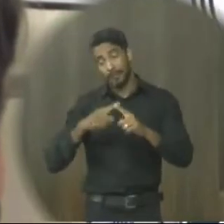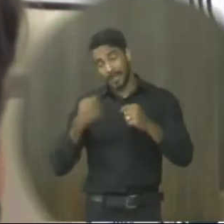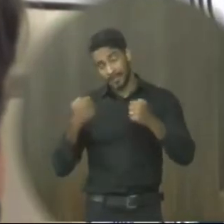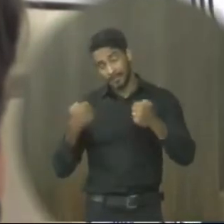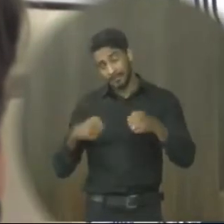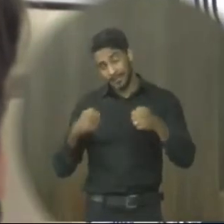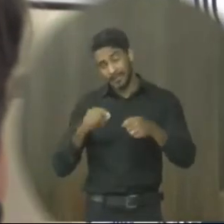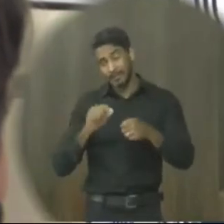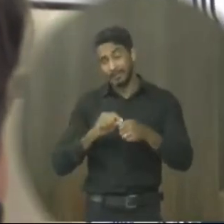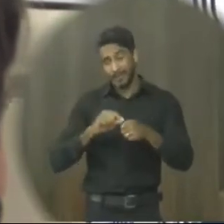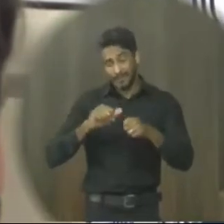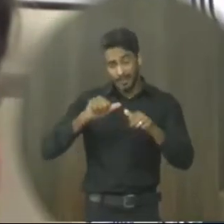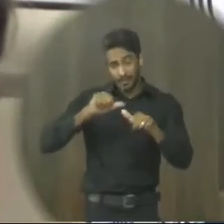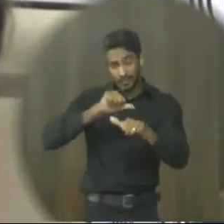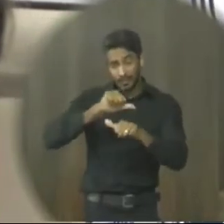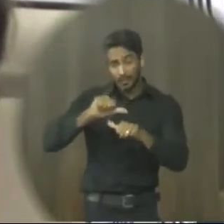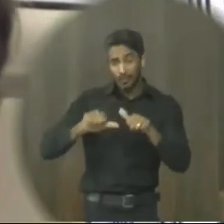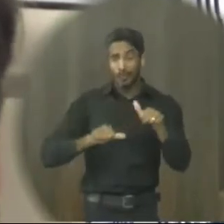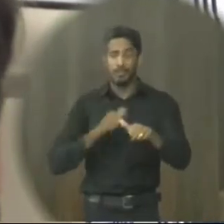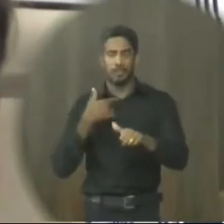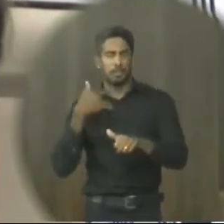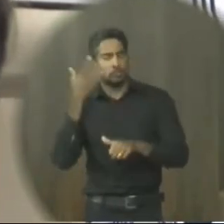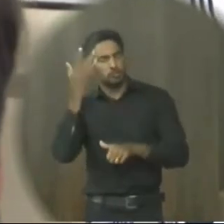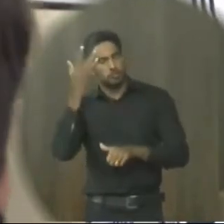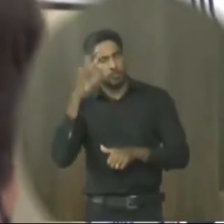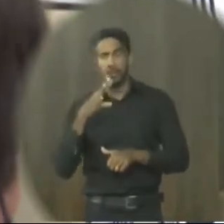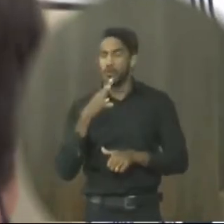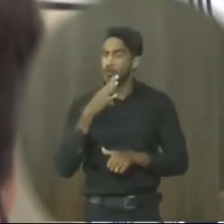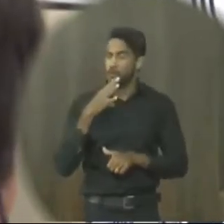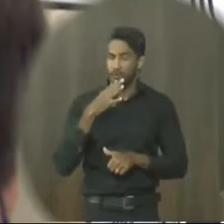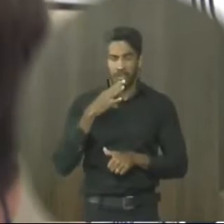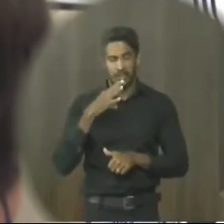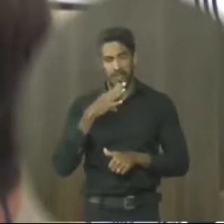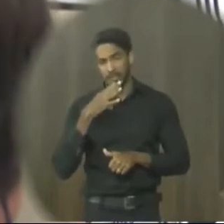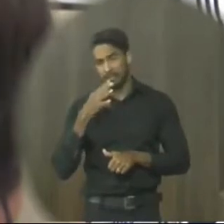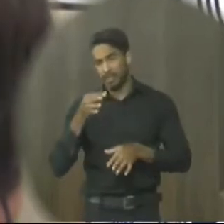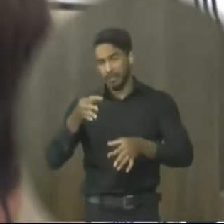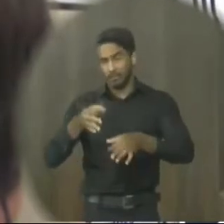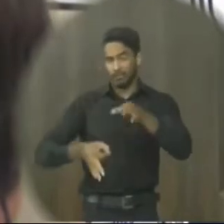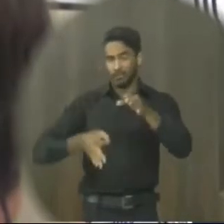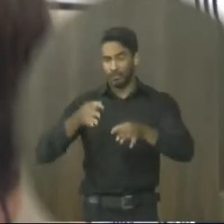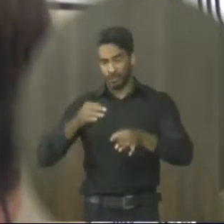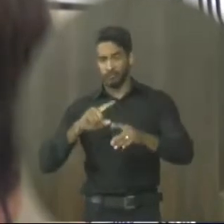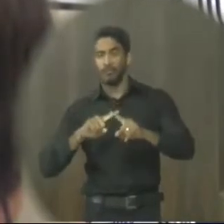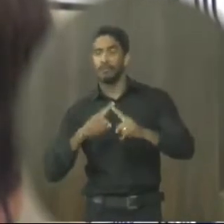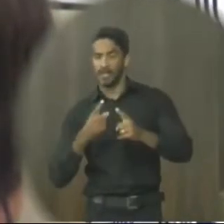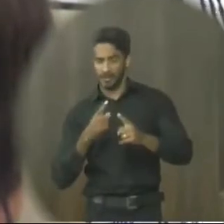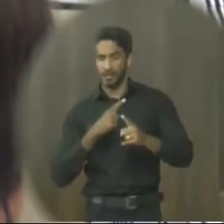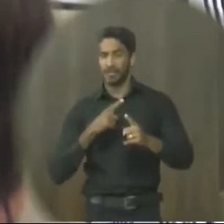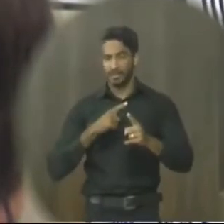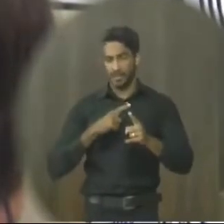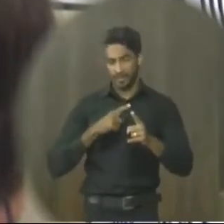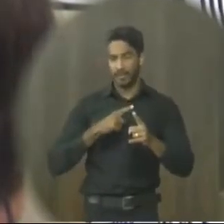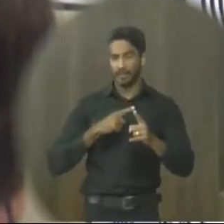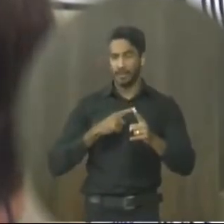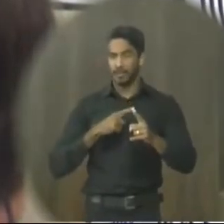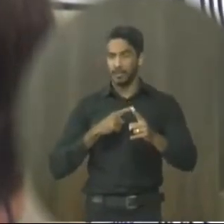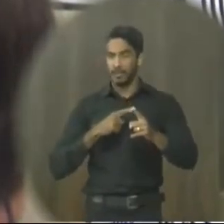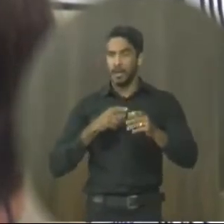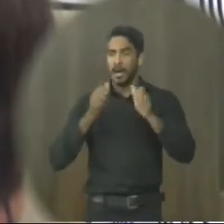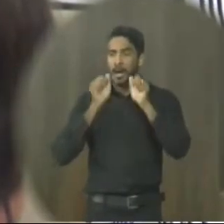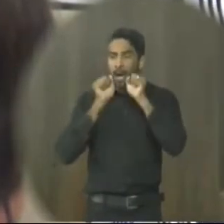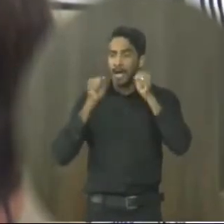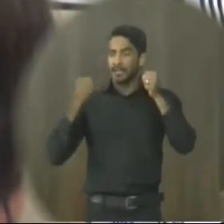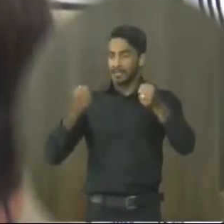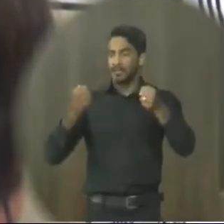desconheço, eu não tenho conhecimento jurídico para poder falar isso, mas nós temos a assessoria na prefeitura, que pode falar se realmente isso aí